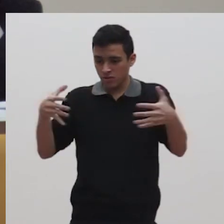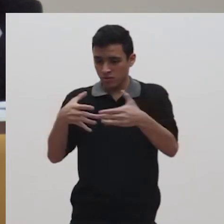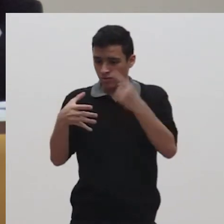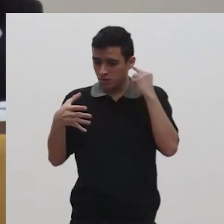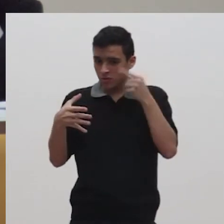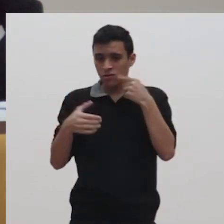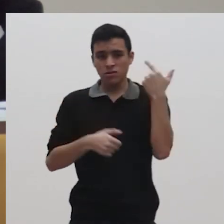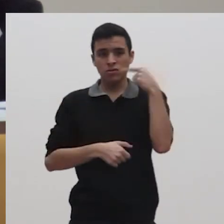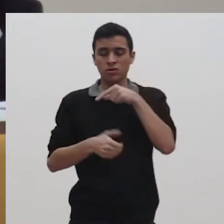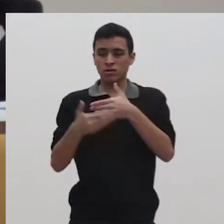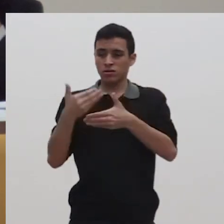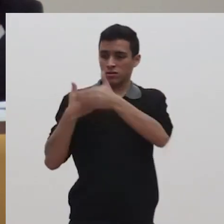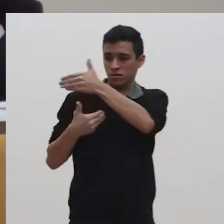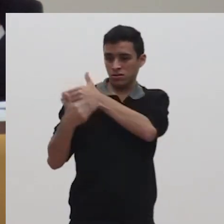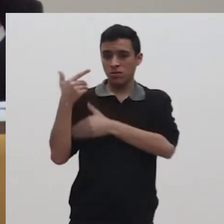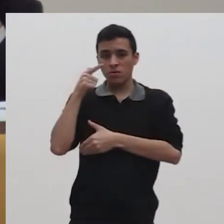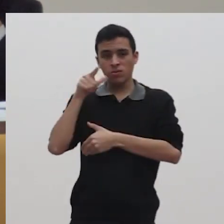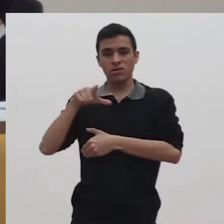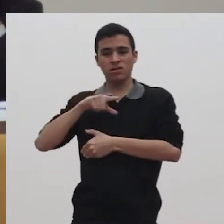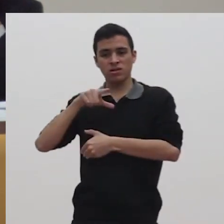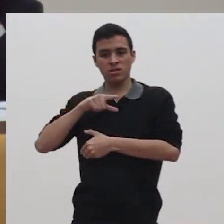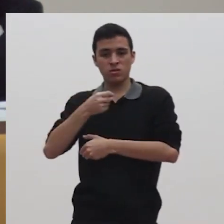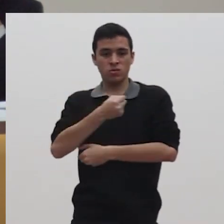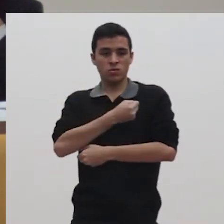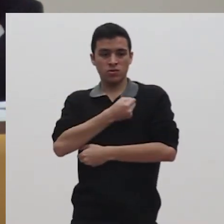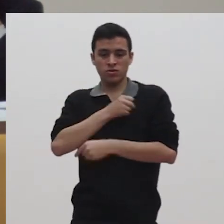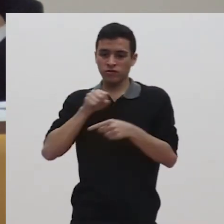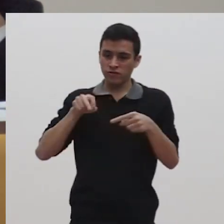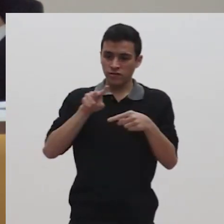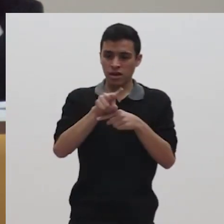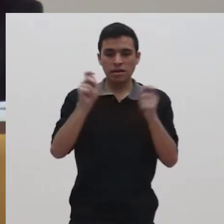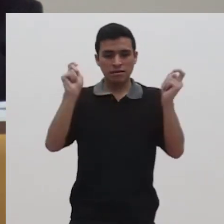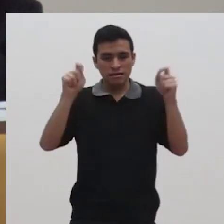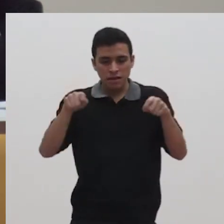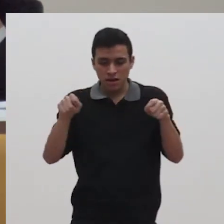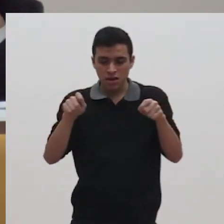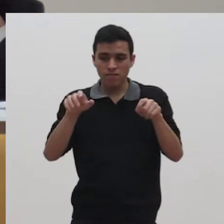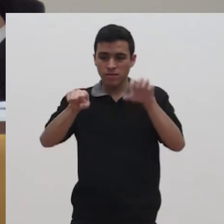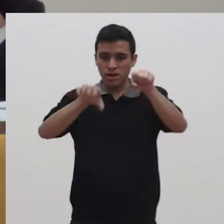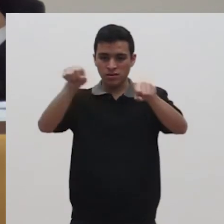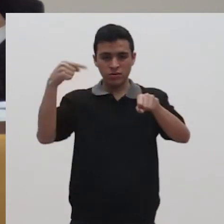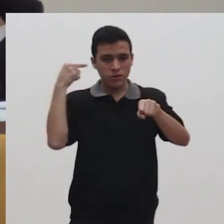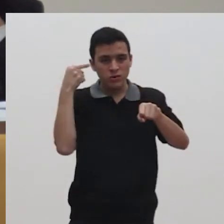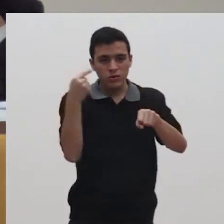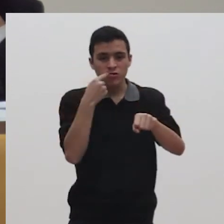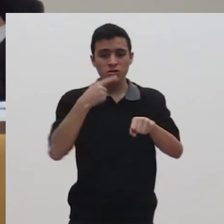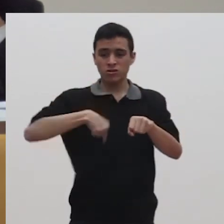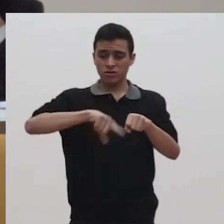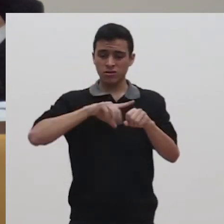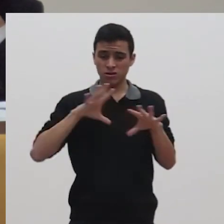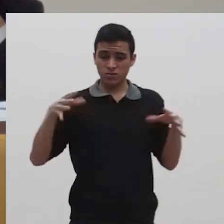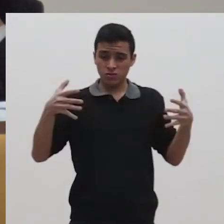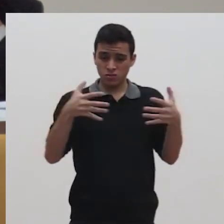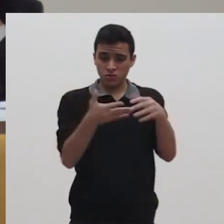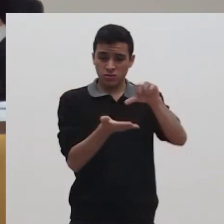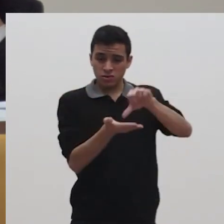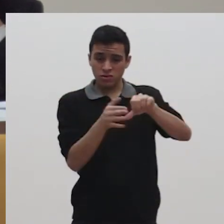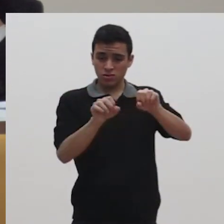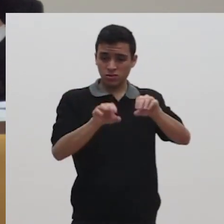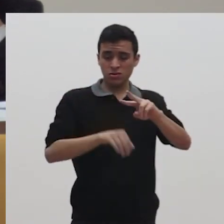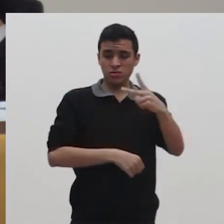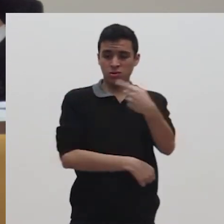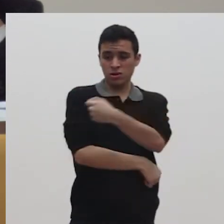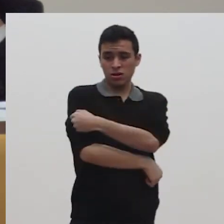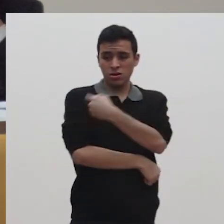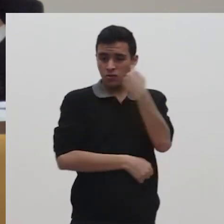que não conseguiu, na época da CONAI, ter um número de vagas suficiente. Nós temos, no setor de educação, 2